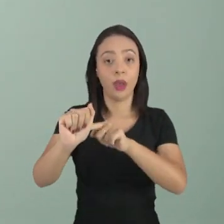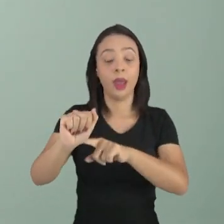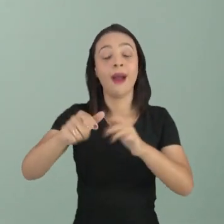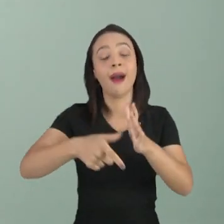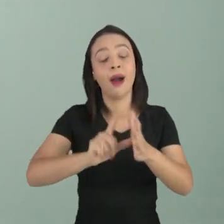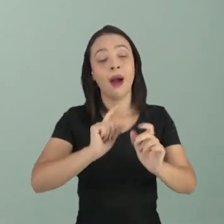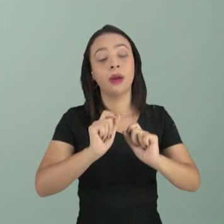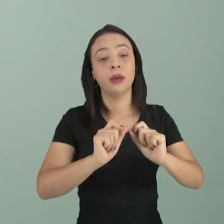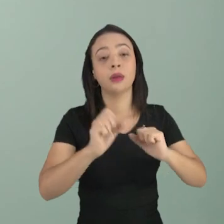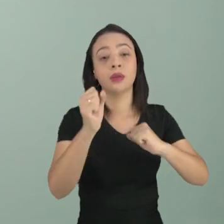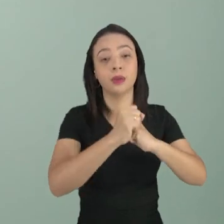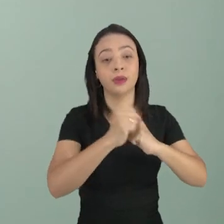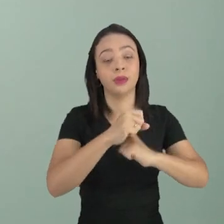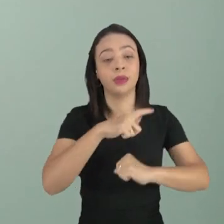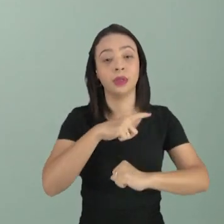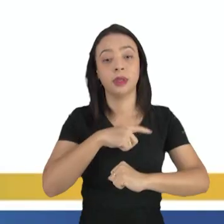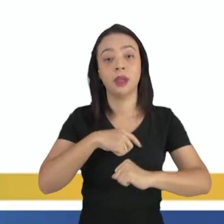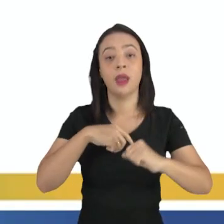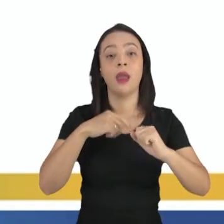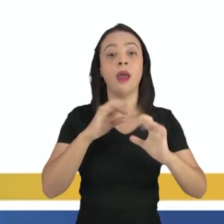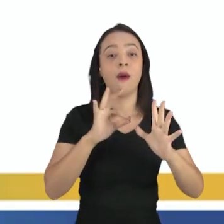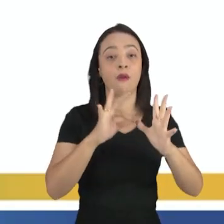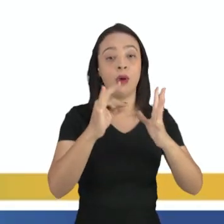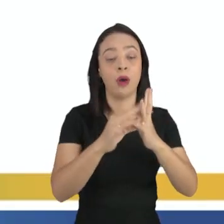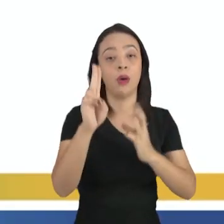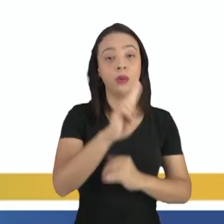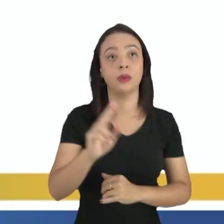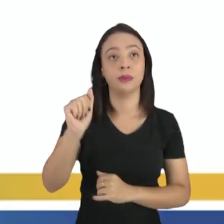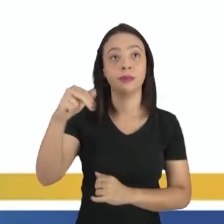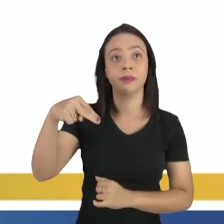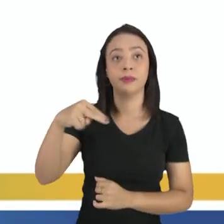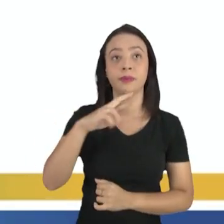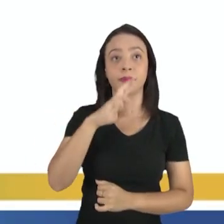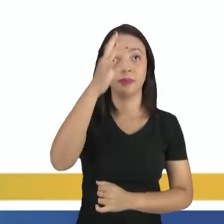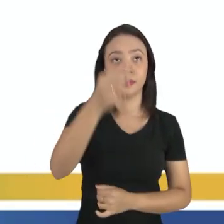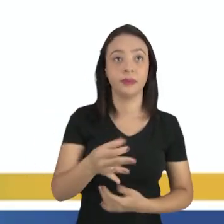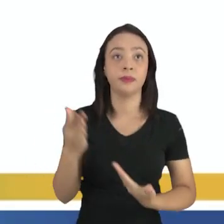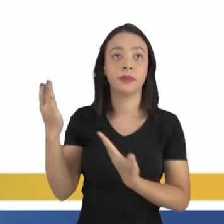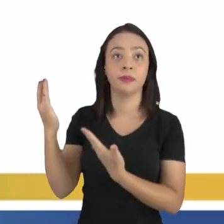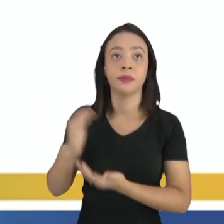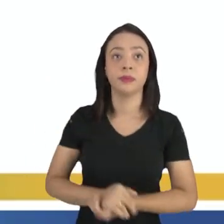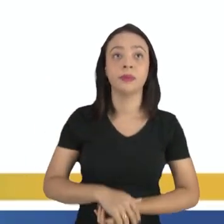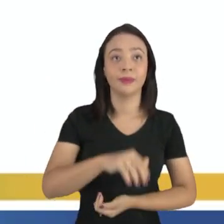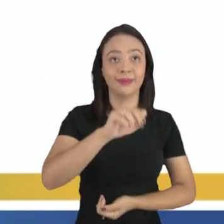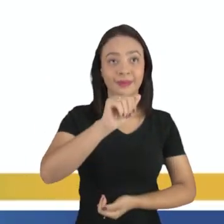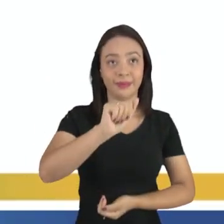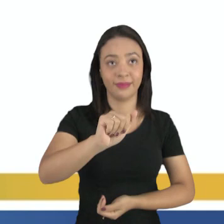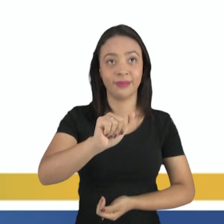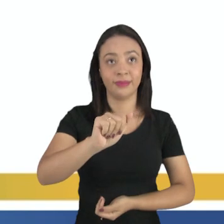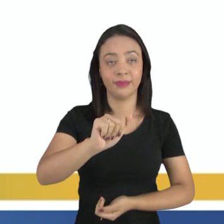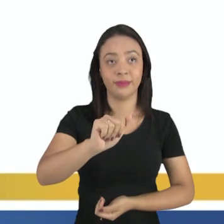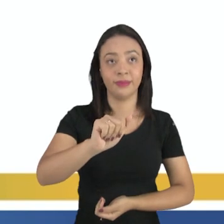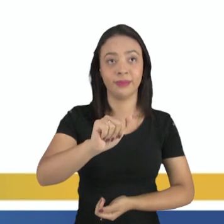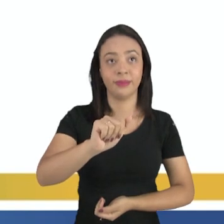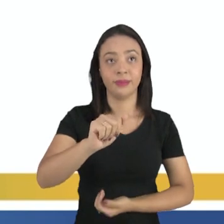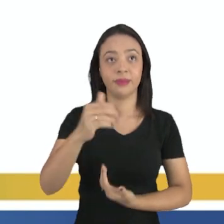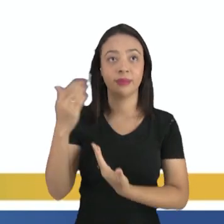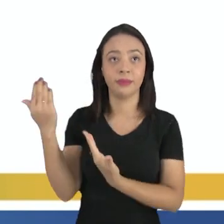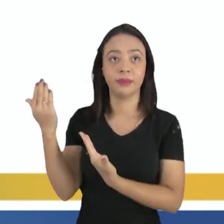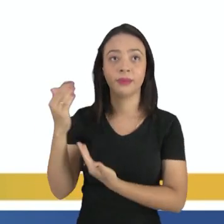substantivos com vogal, a gente usa o an. Então, a resposta correta, a pear, an apple,